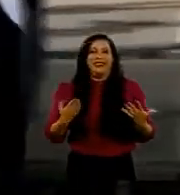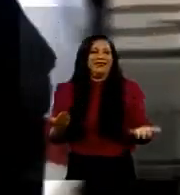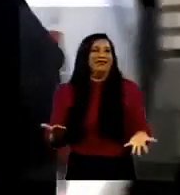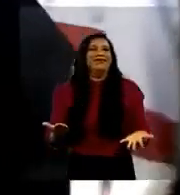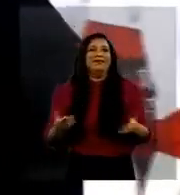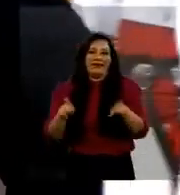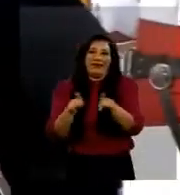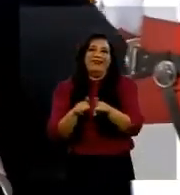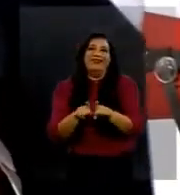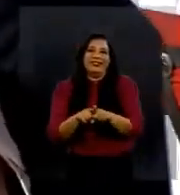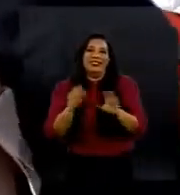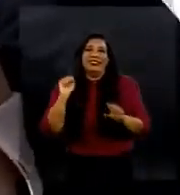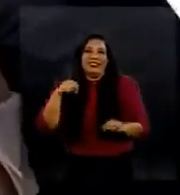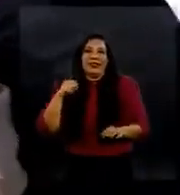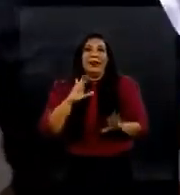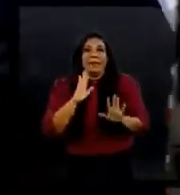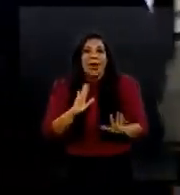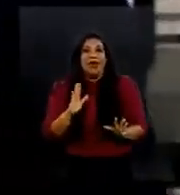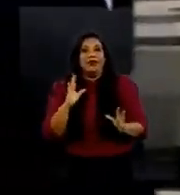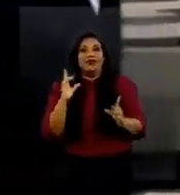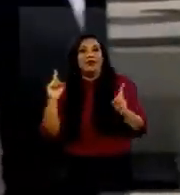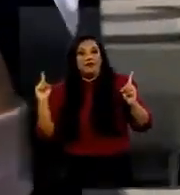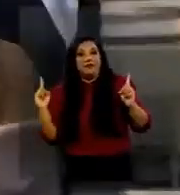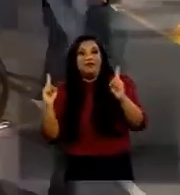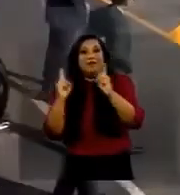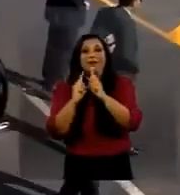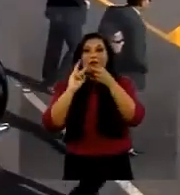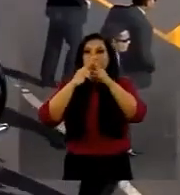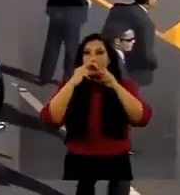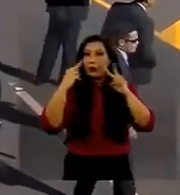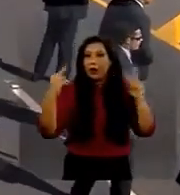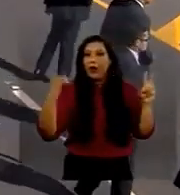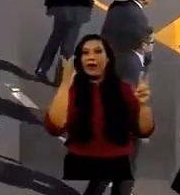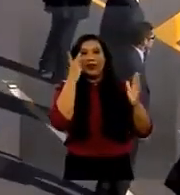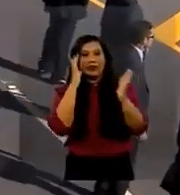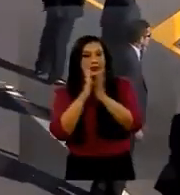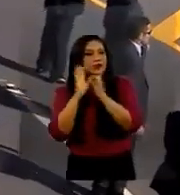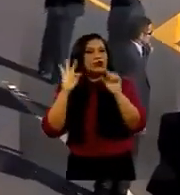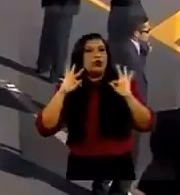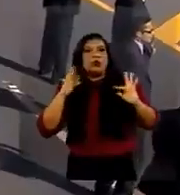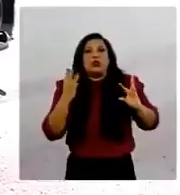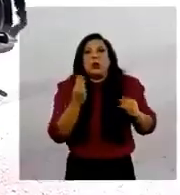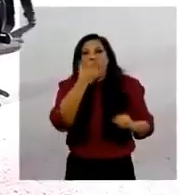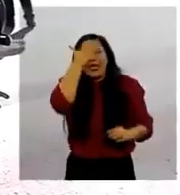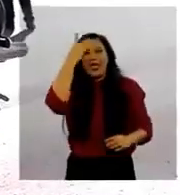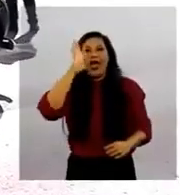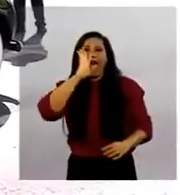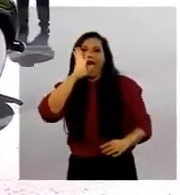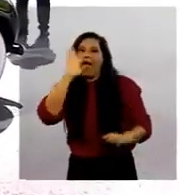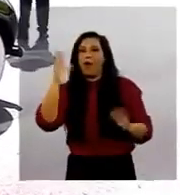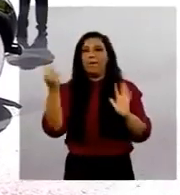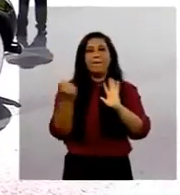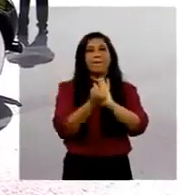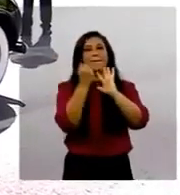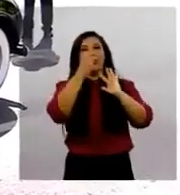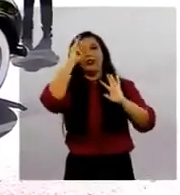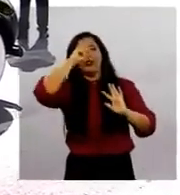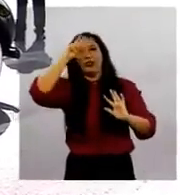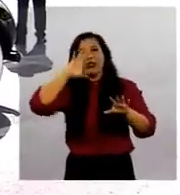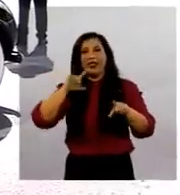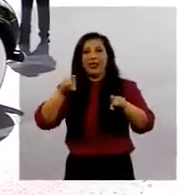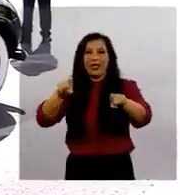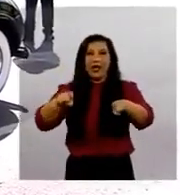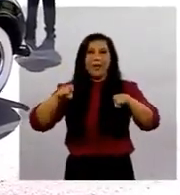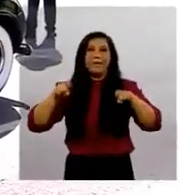não só pessoalmente, virtualmente também, né? Todas as pessoas acompanhando esse momento histórico, a posse do